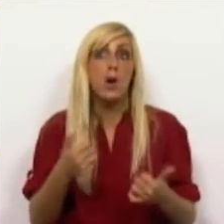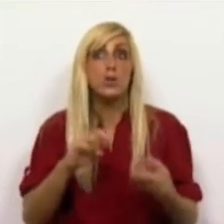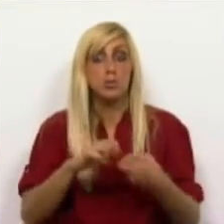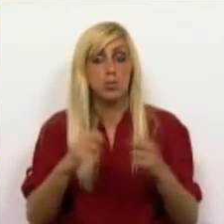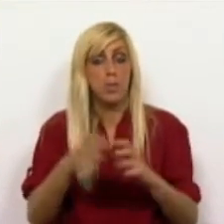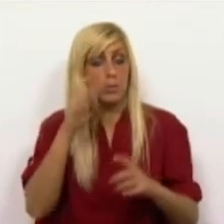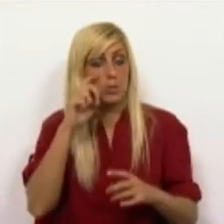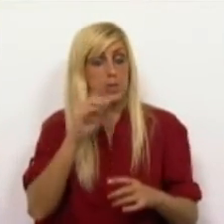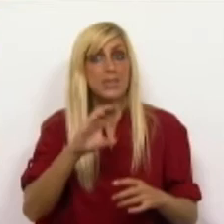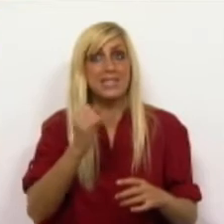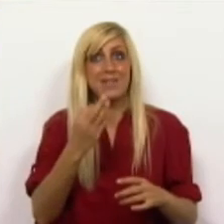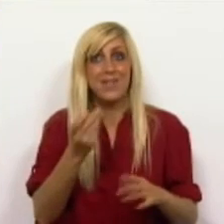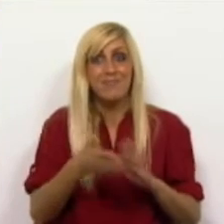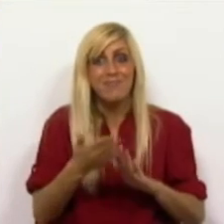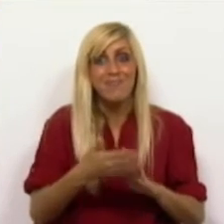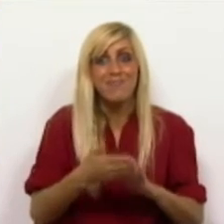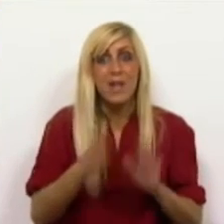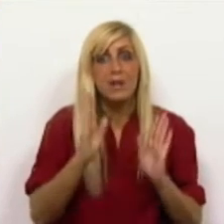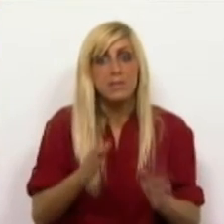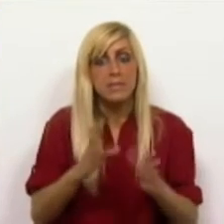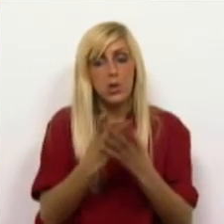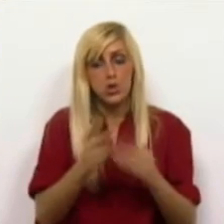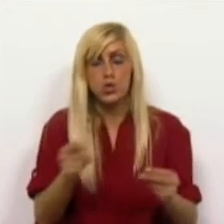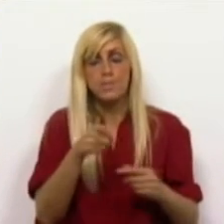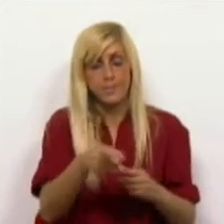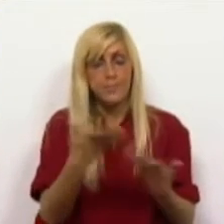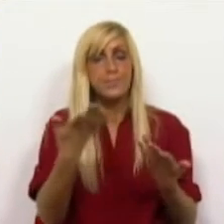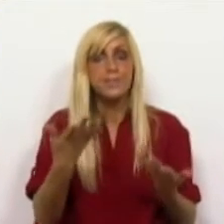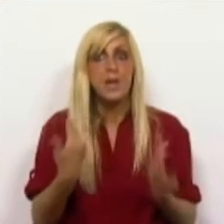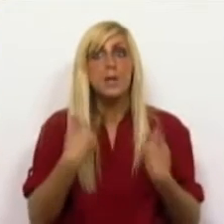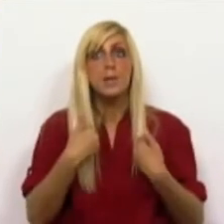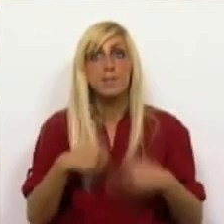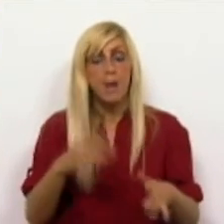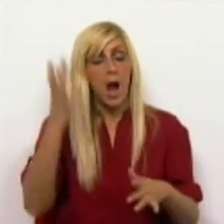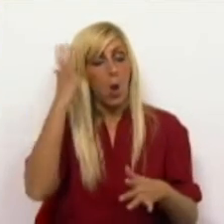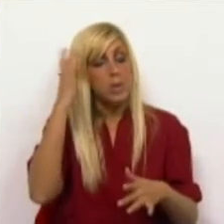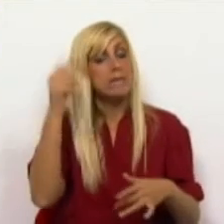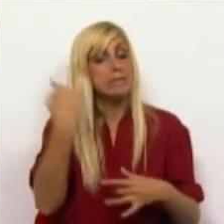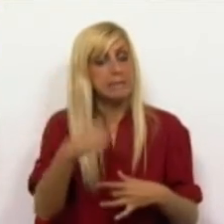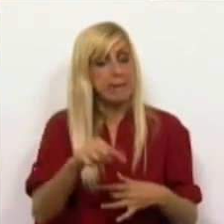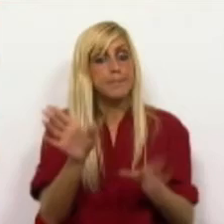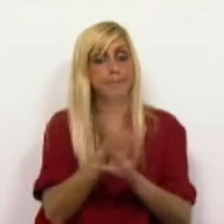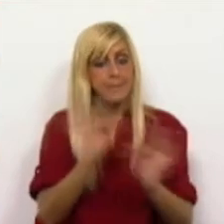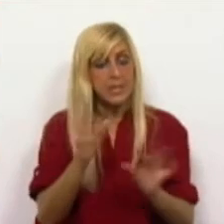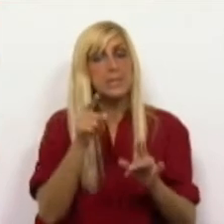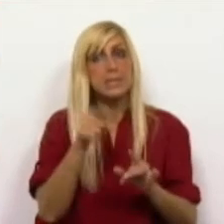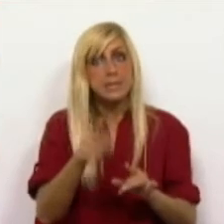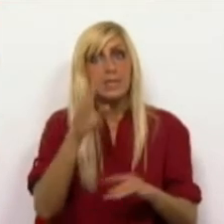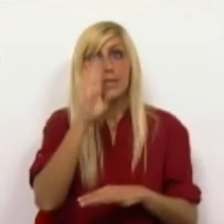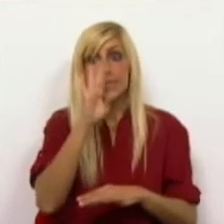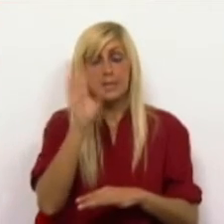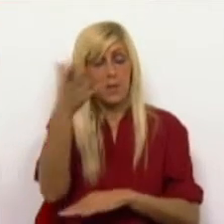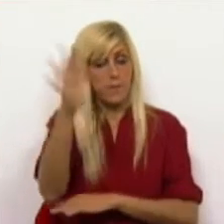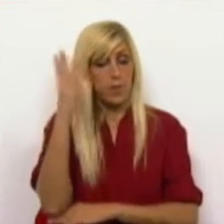civil que urge serem enfrentados e resolvidos. Mas temos plena consciência que se a floresta se